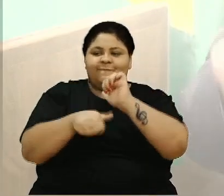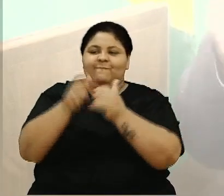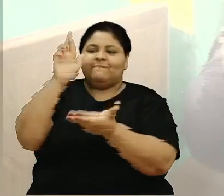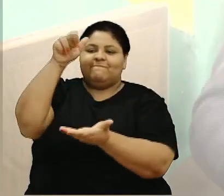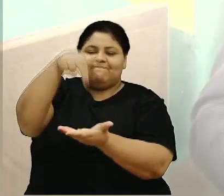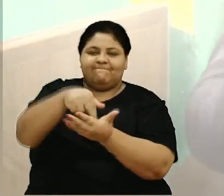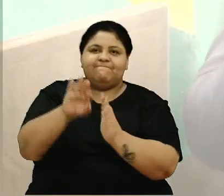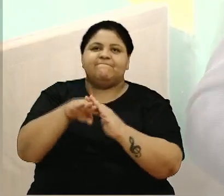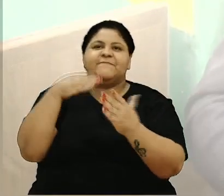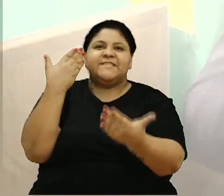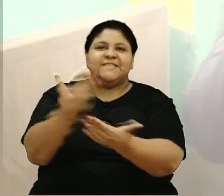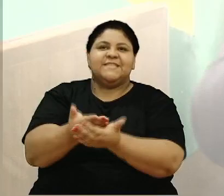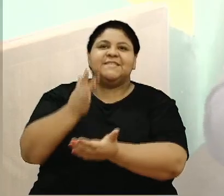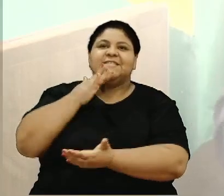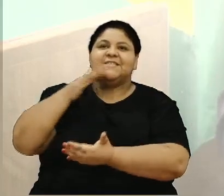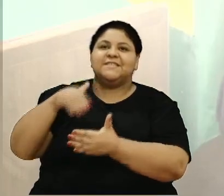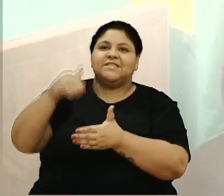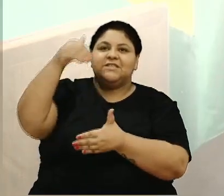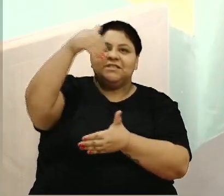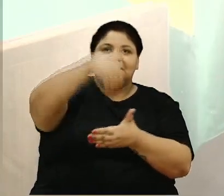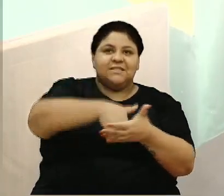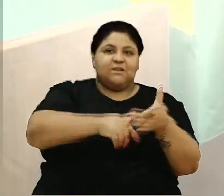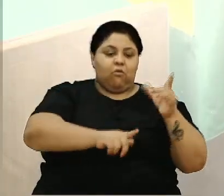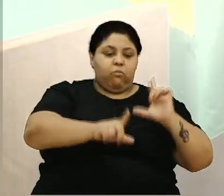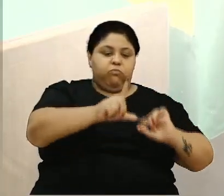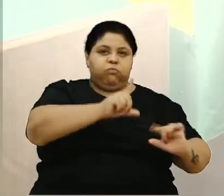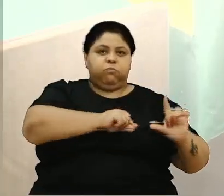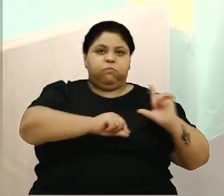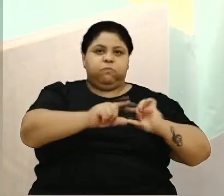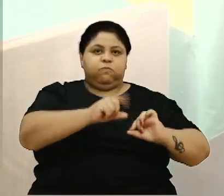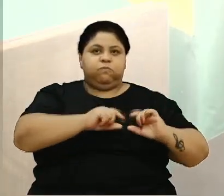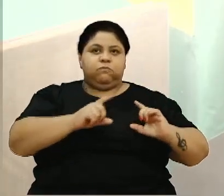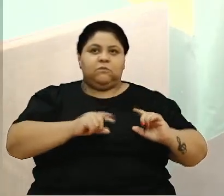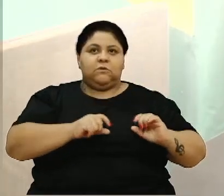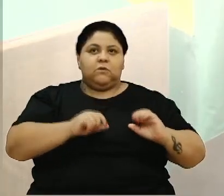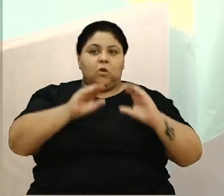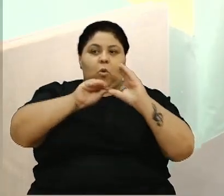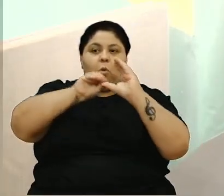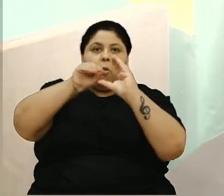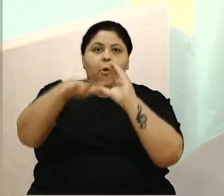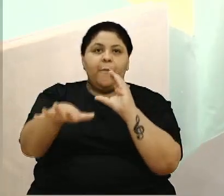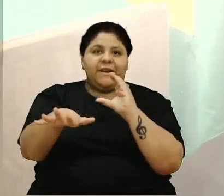escola infantil dentro do Murialdo, compartilhado